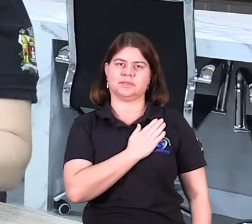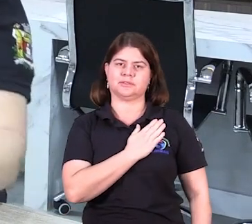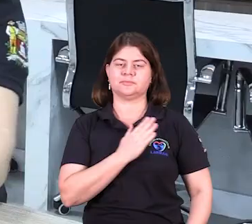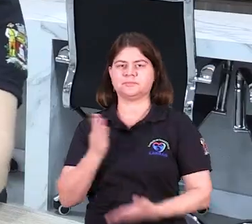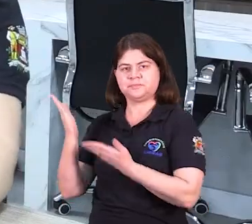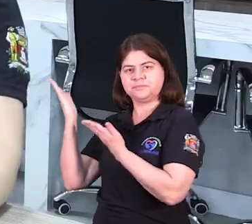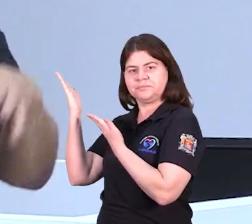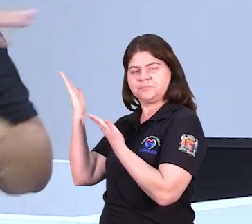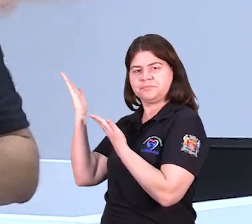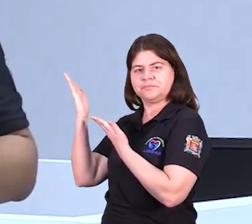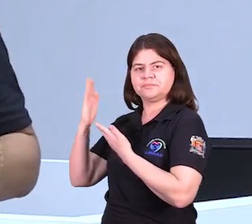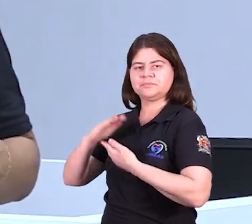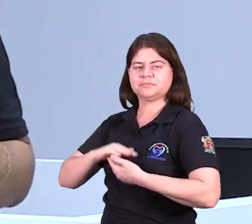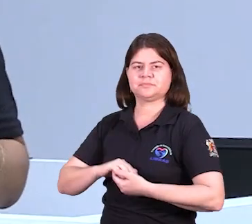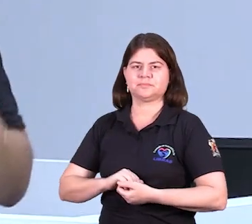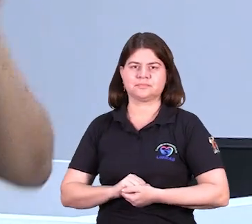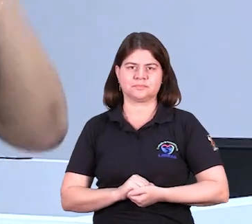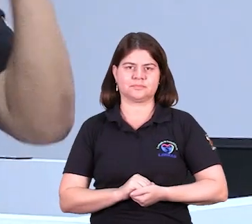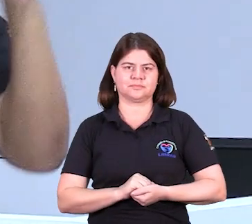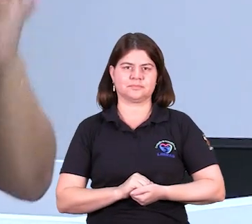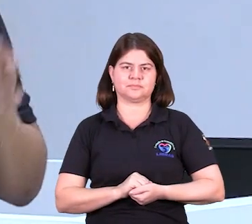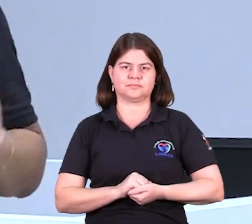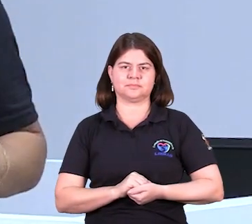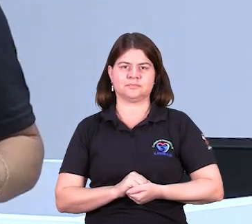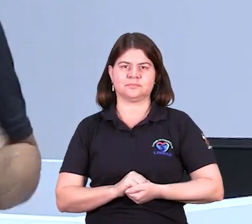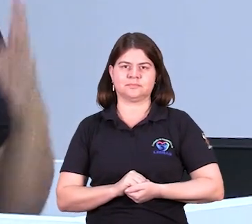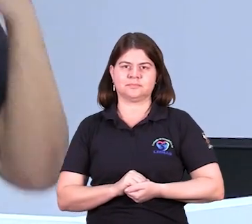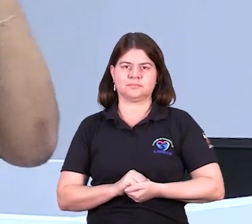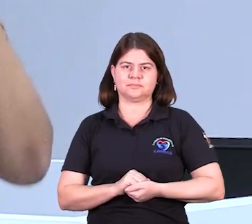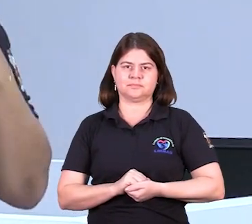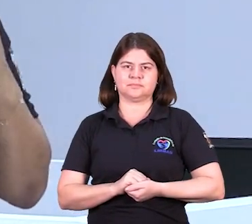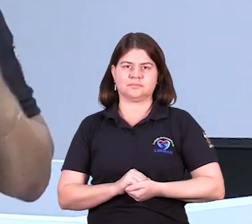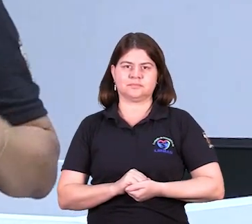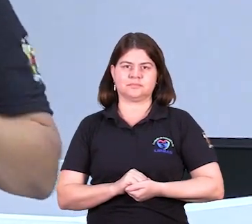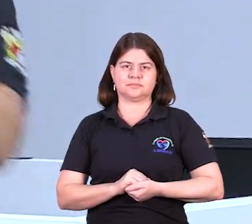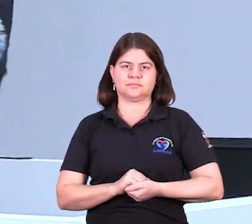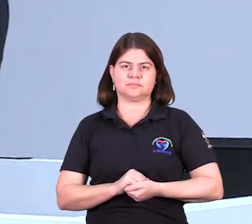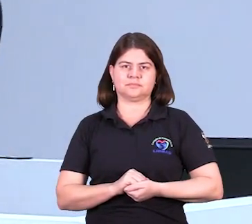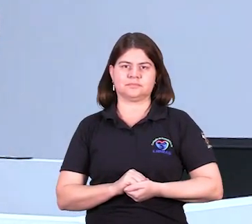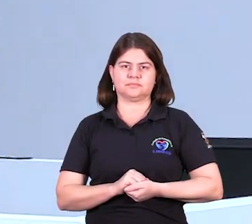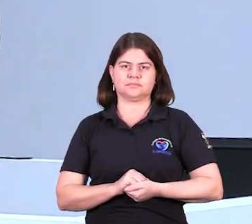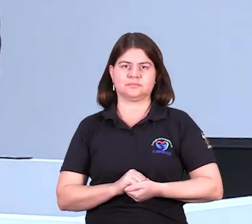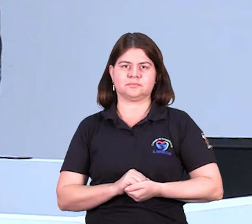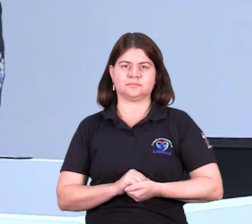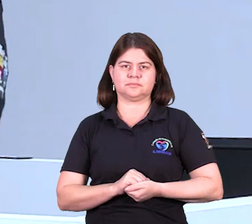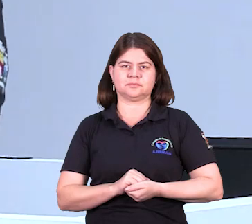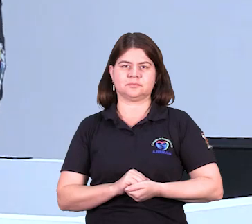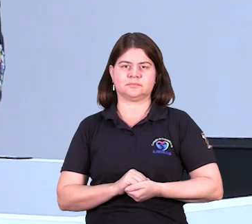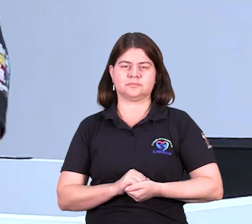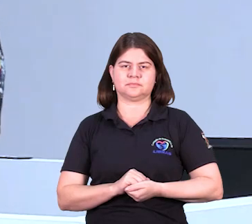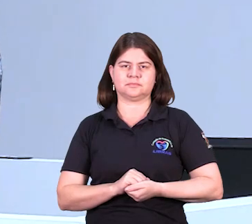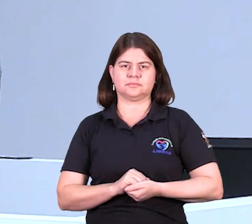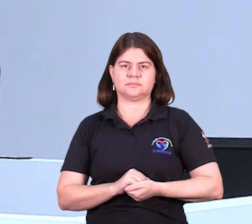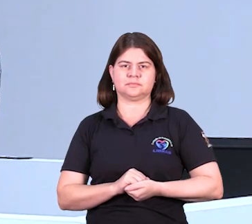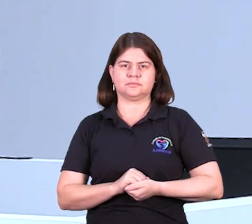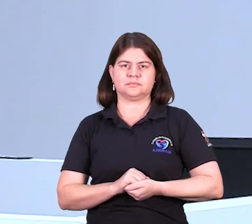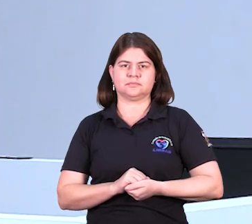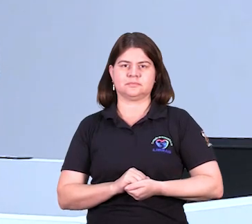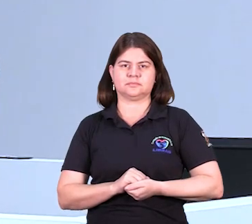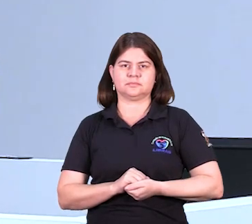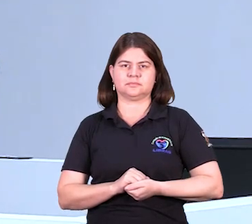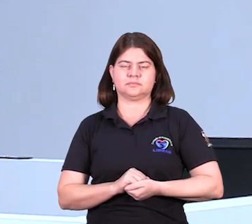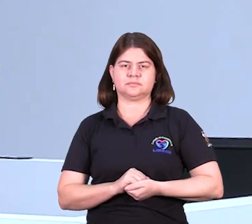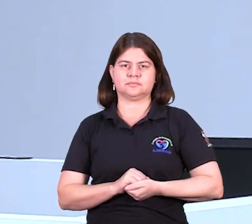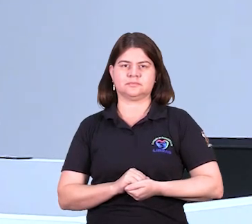de patriotismo. Aqui o lugar tem mais flores, bonito. Quando a gente coloca aqui o Brasil,